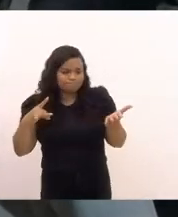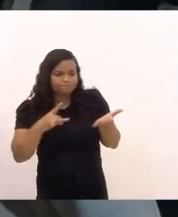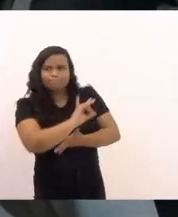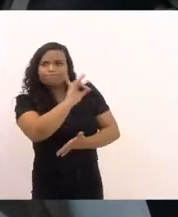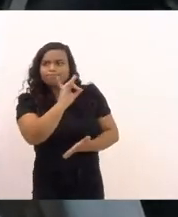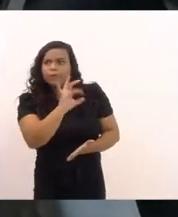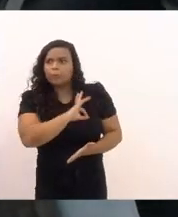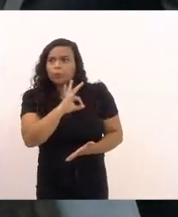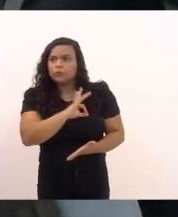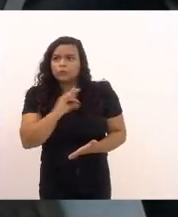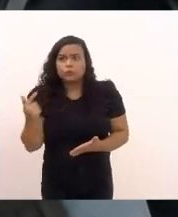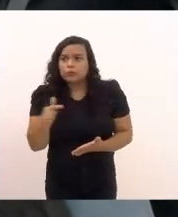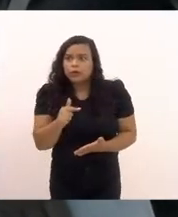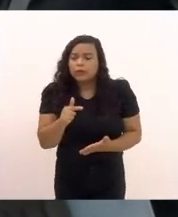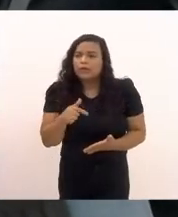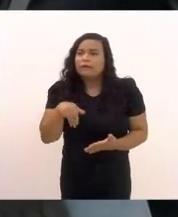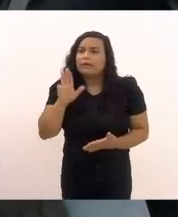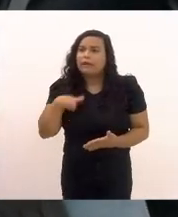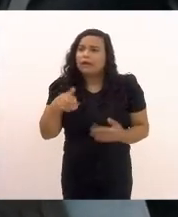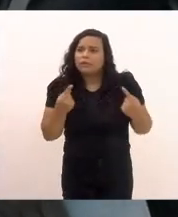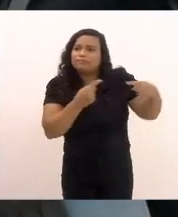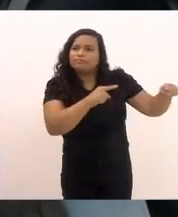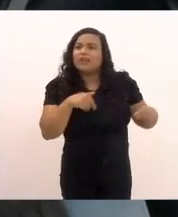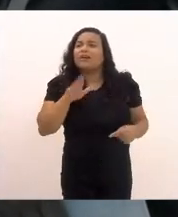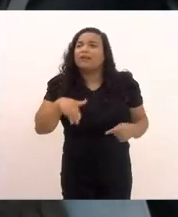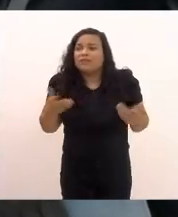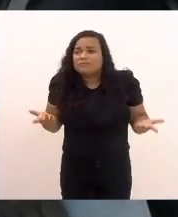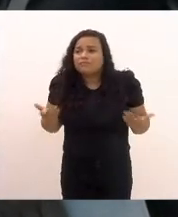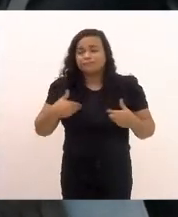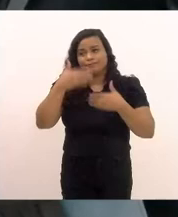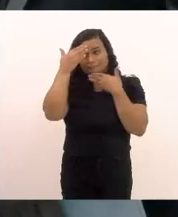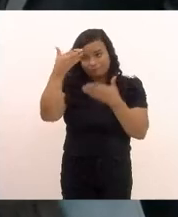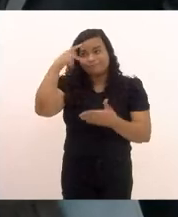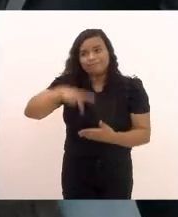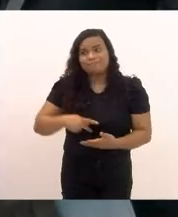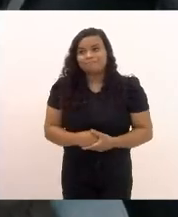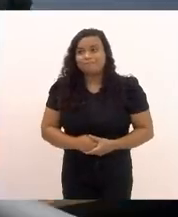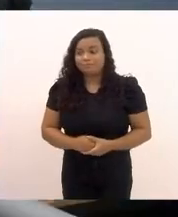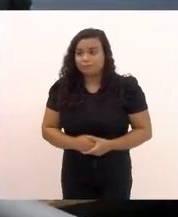são esses adversários e inimigos? Muito obrigado, senhora presidente.